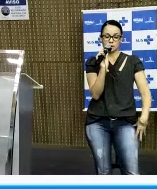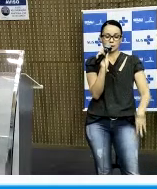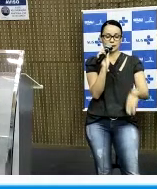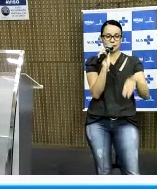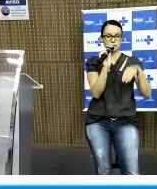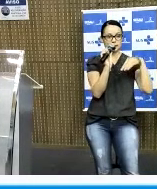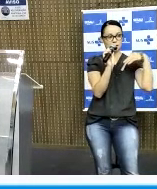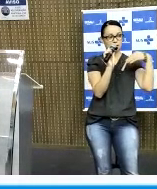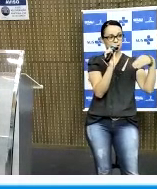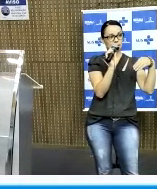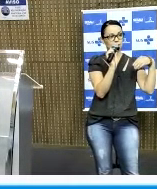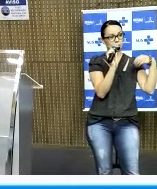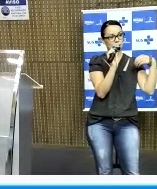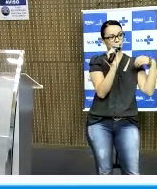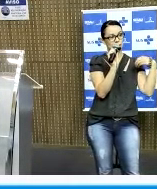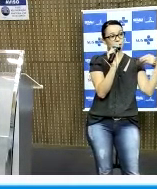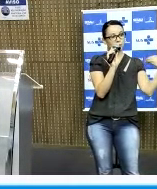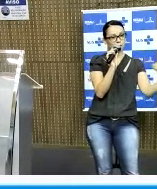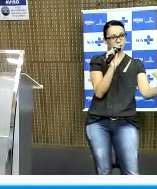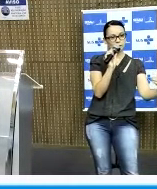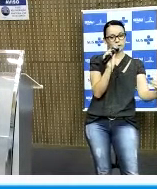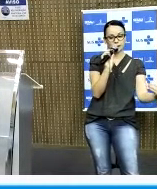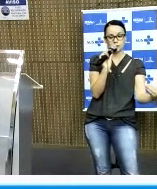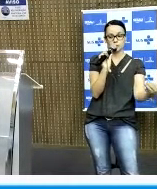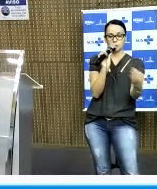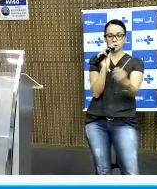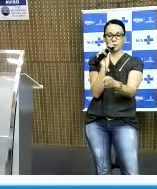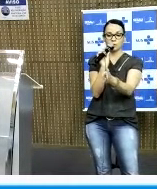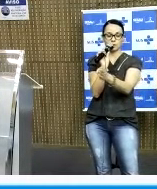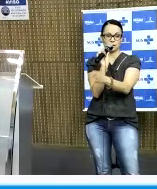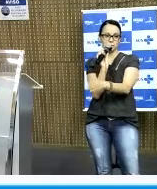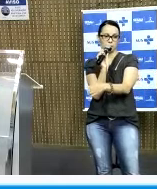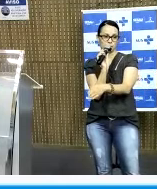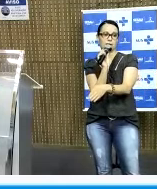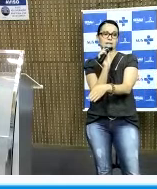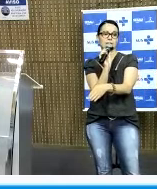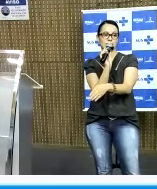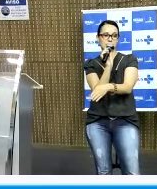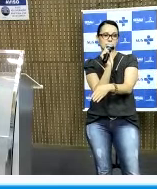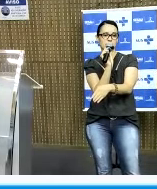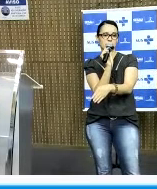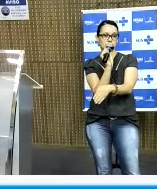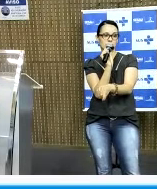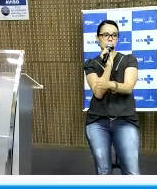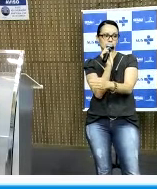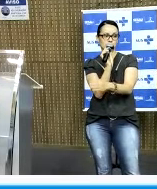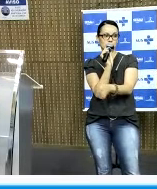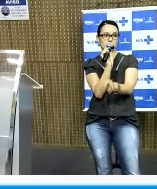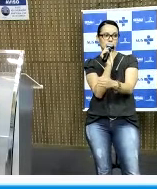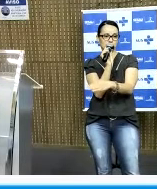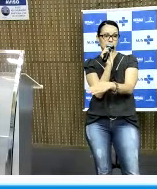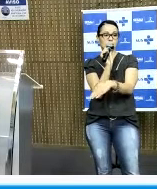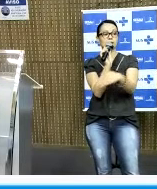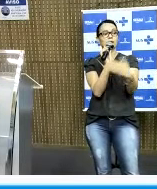examinados. Então, esses pacientes, os contatos, eles foram examinados, porém, como eles não foram relacionados a 2020,